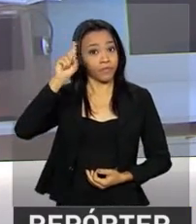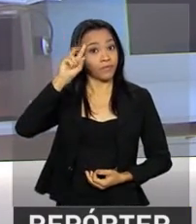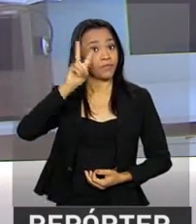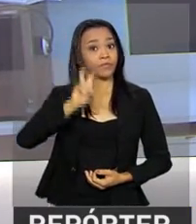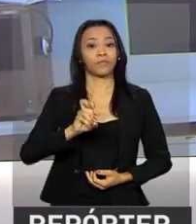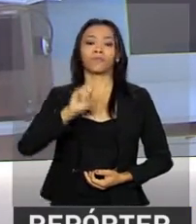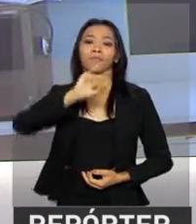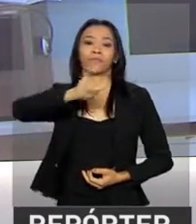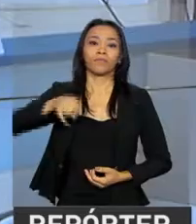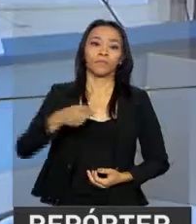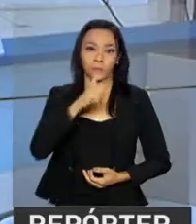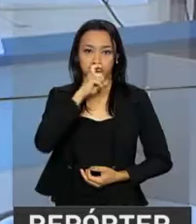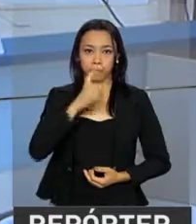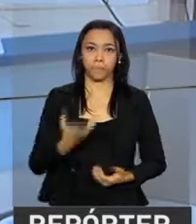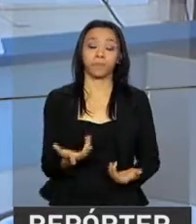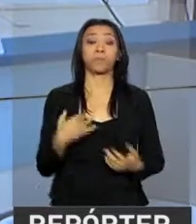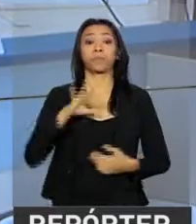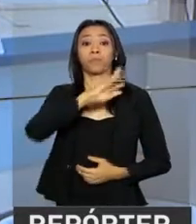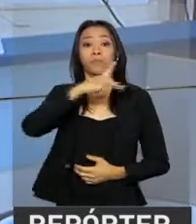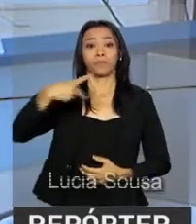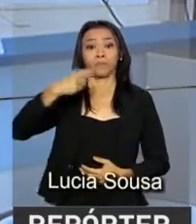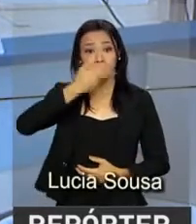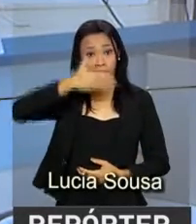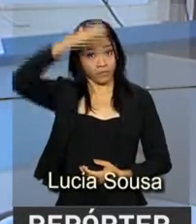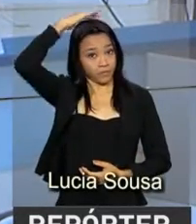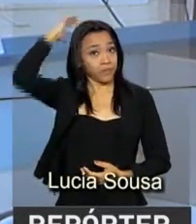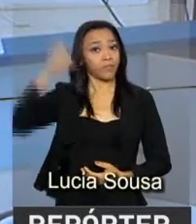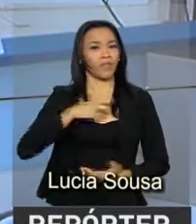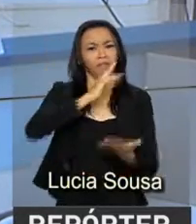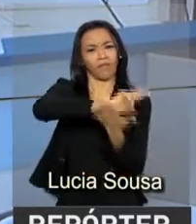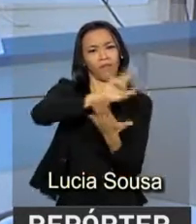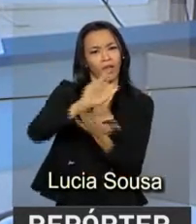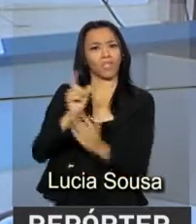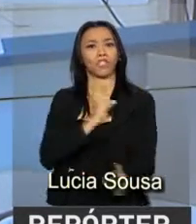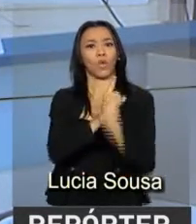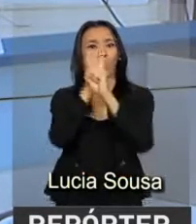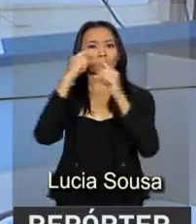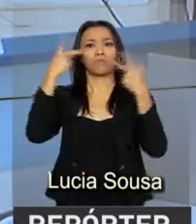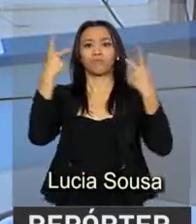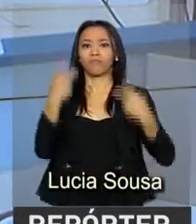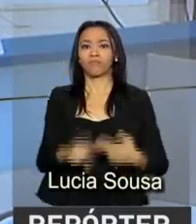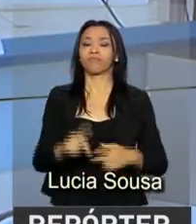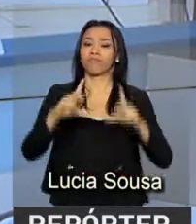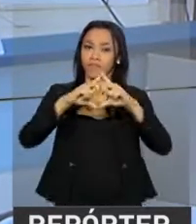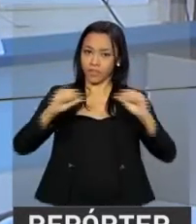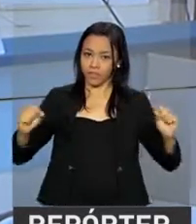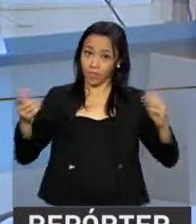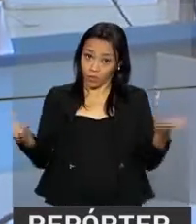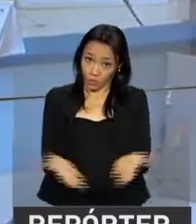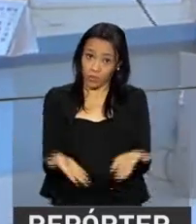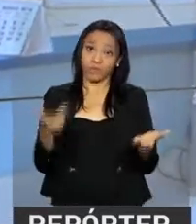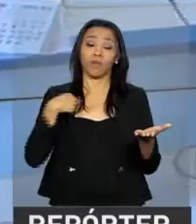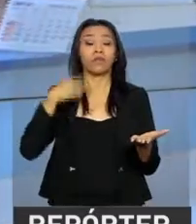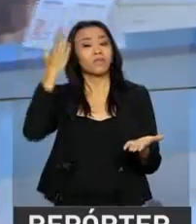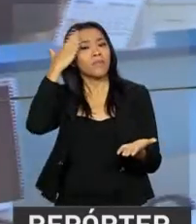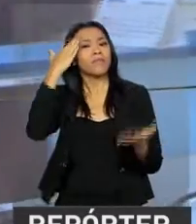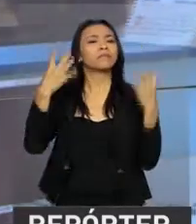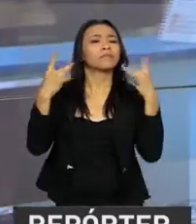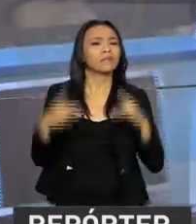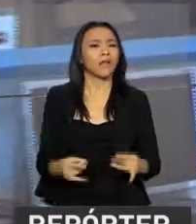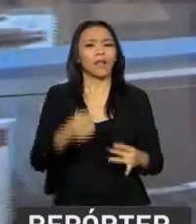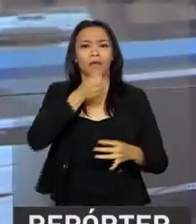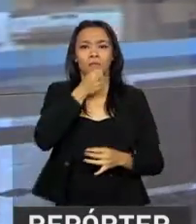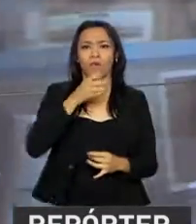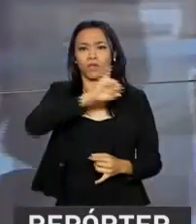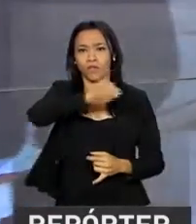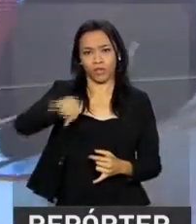5 de julho o presidente em exercício michel temer tem vários encontros hoje em brasília vamos saber os detalhes com o repórter joão pedro neto que